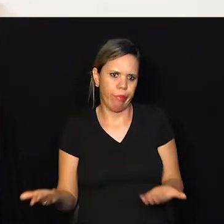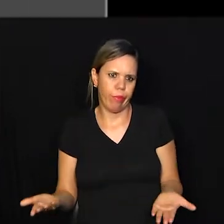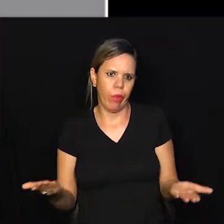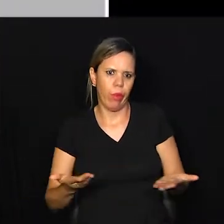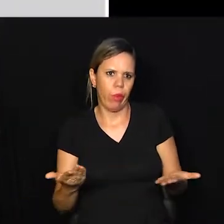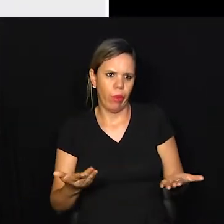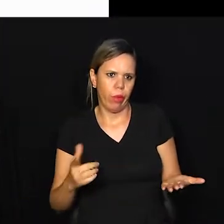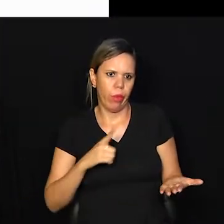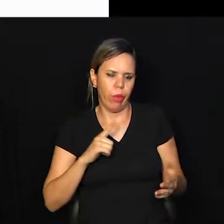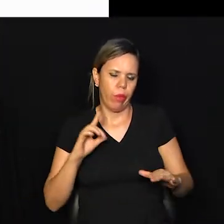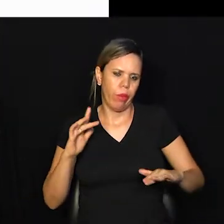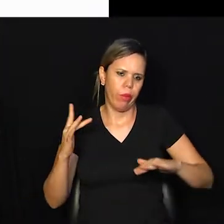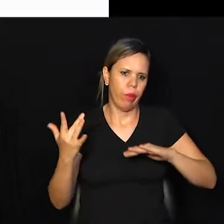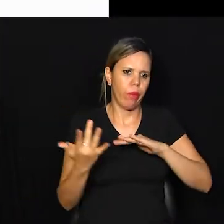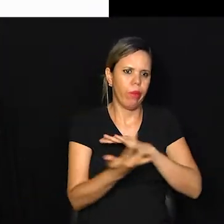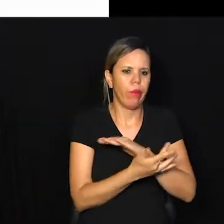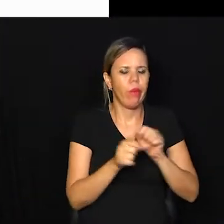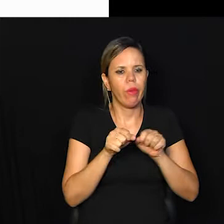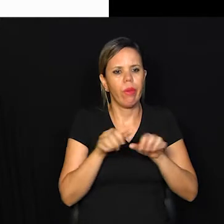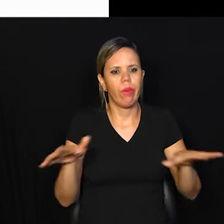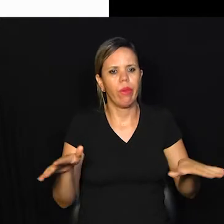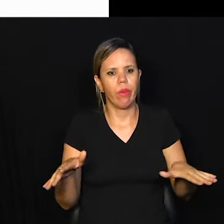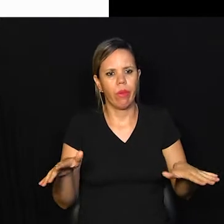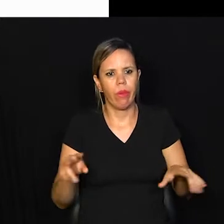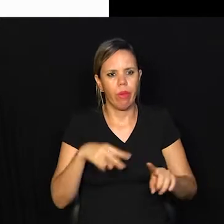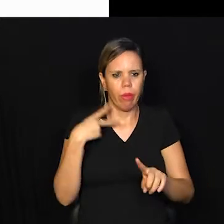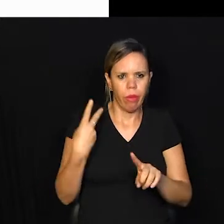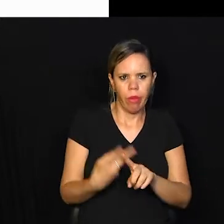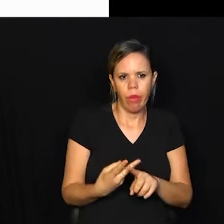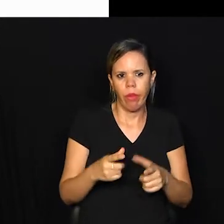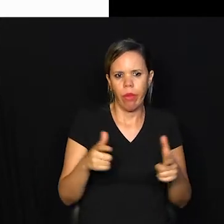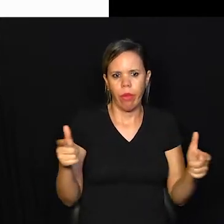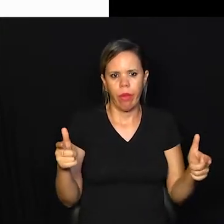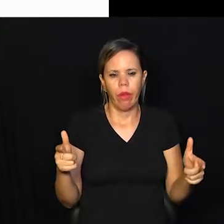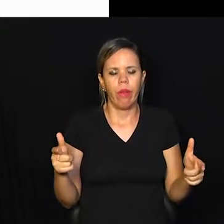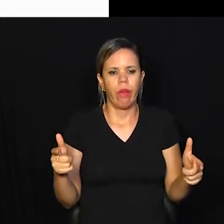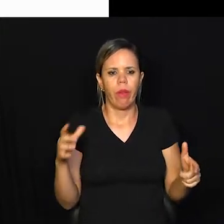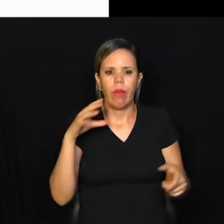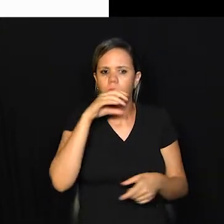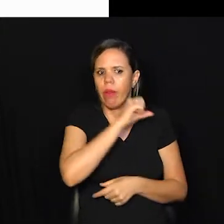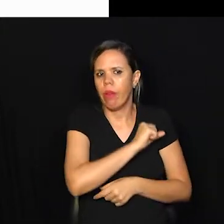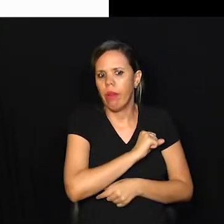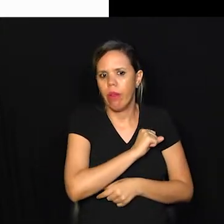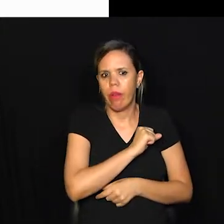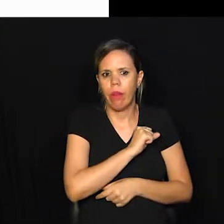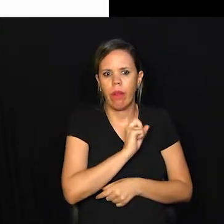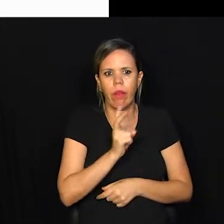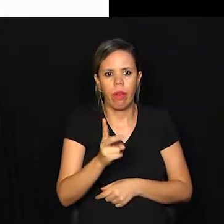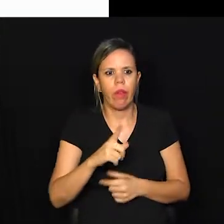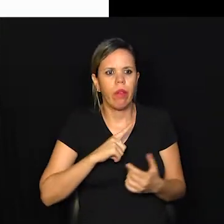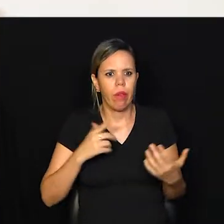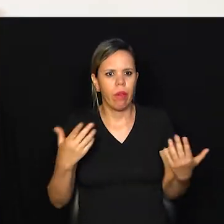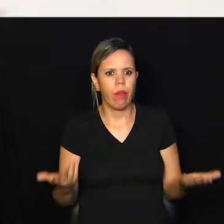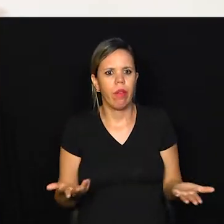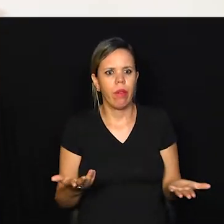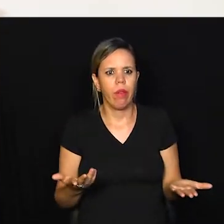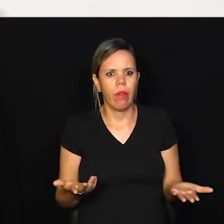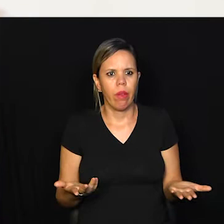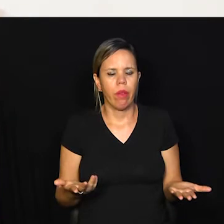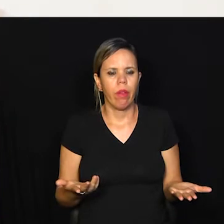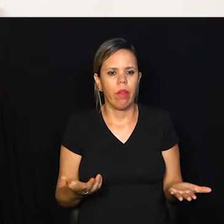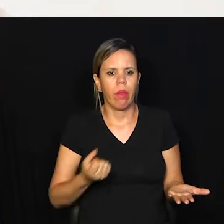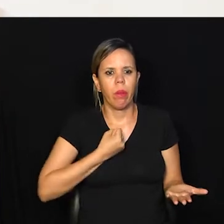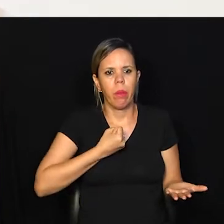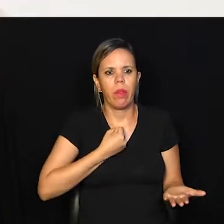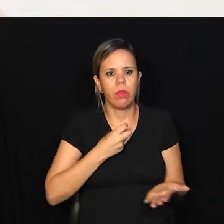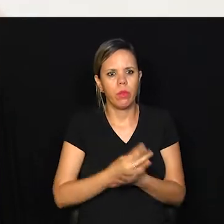hoje a gente tem rede social, a disseminação é muito maior, é muito mais rápida, mas sempre existiu. Da maneira, do mesmo número